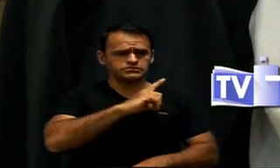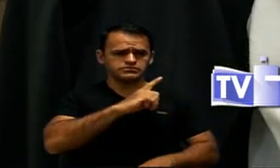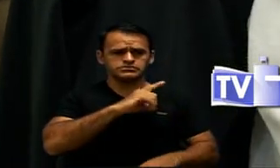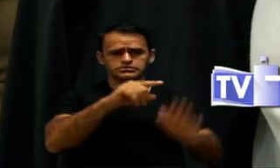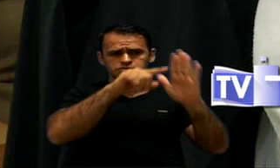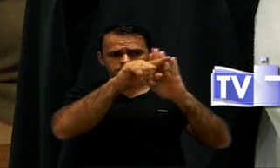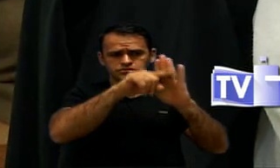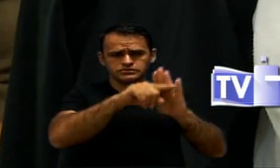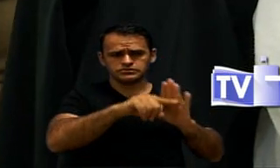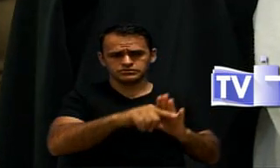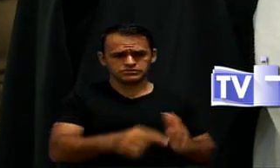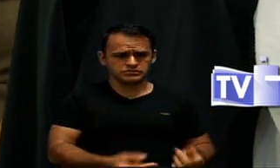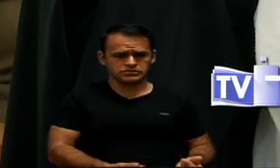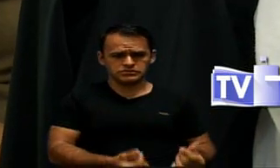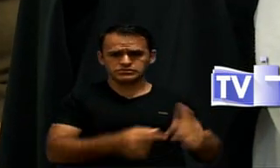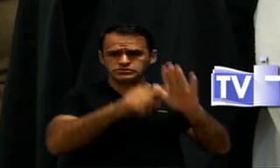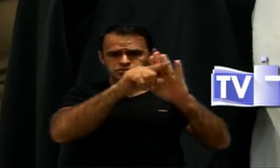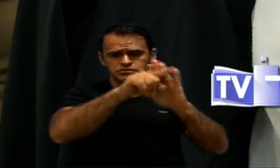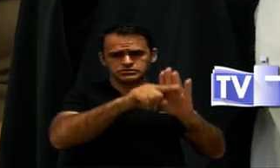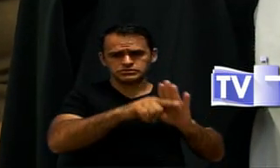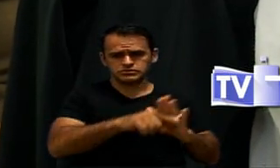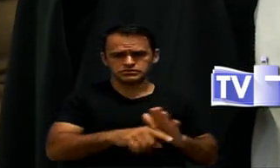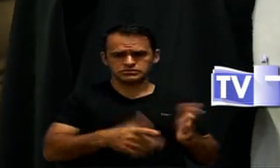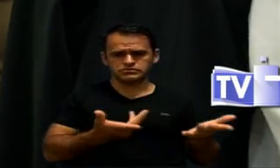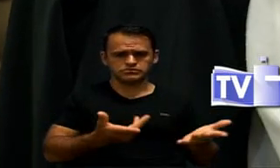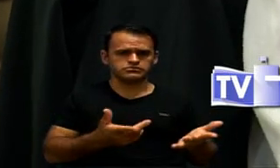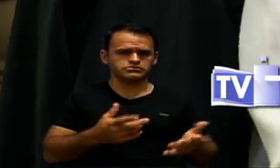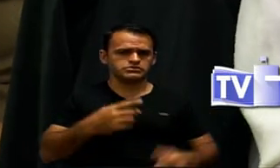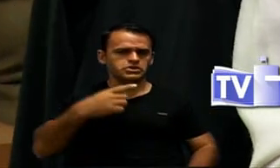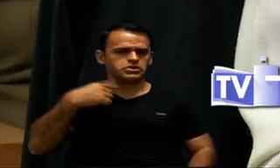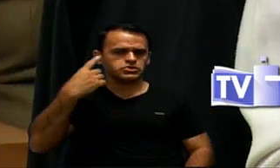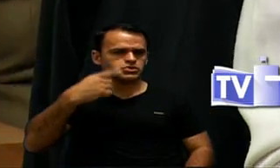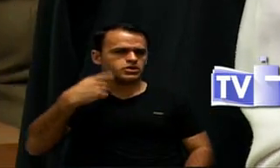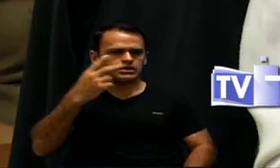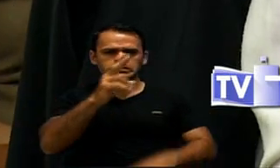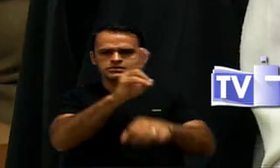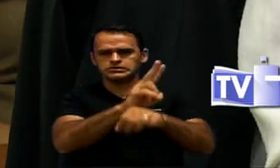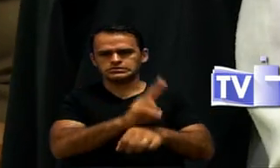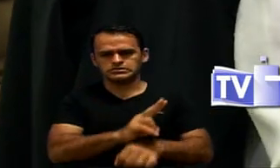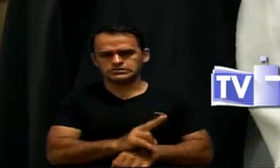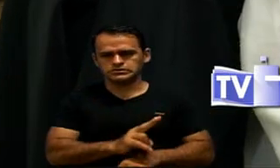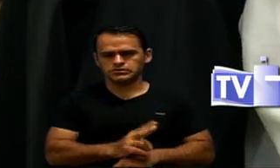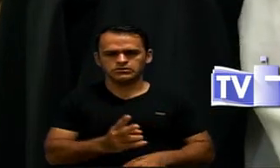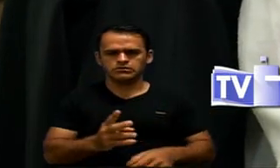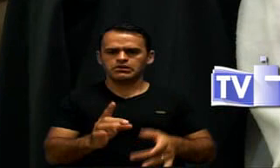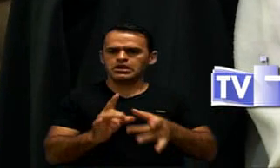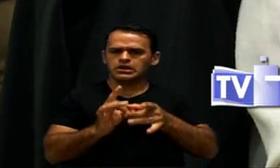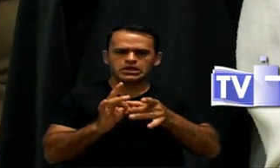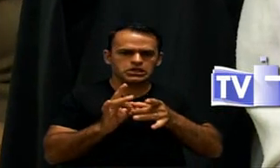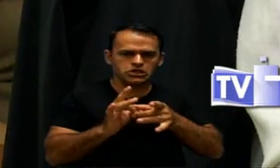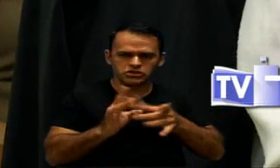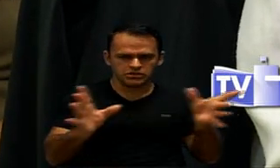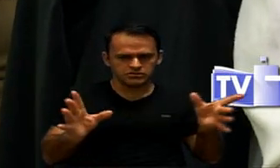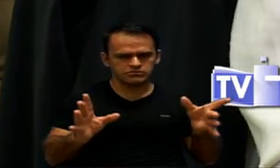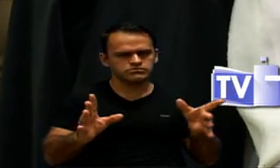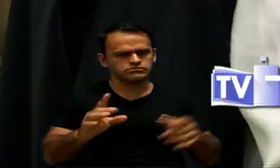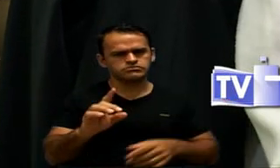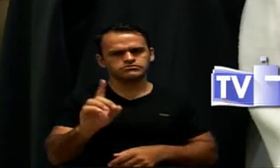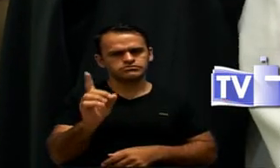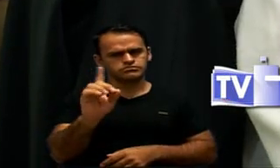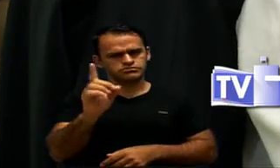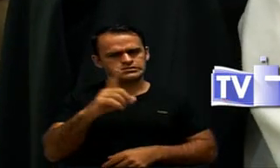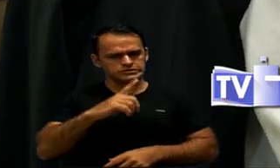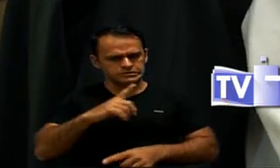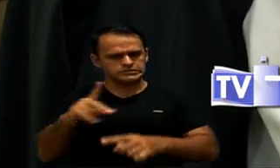porque a Defensoria também não é um serviço universal, como, por exemplo, a saúde, a educação. Então, tem um corte pela